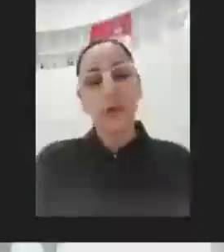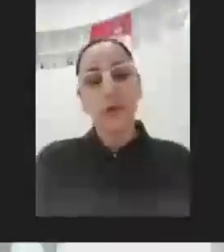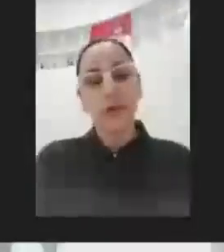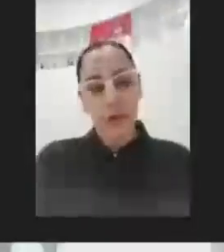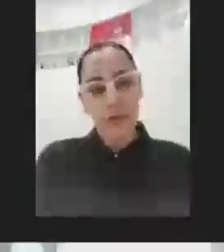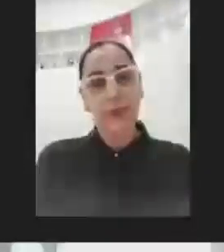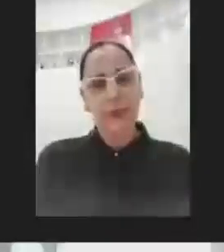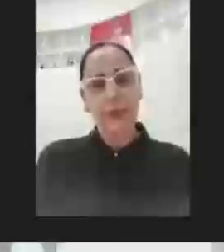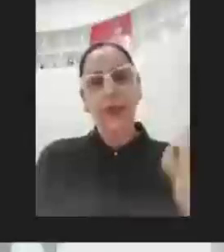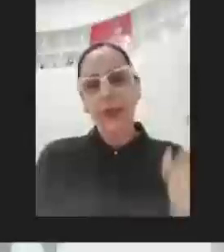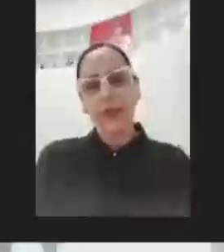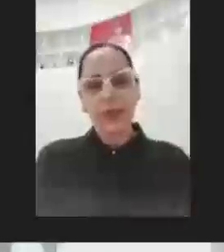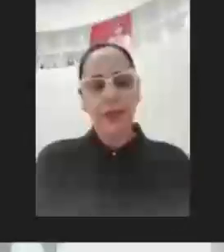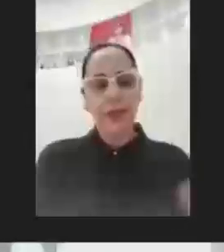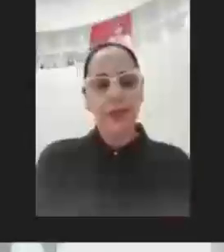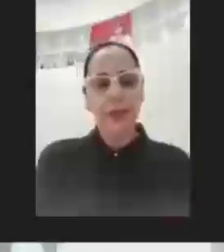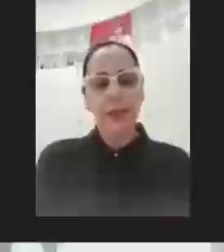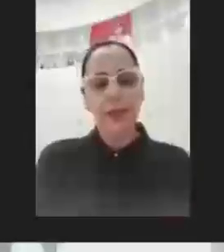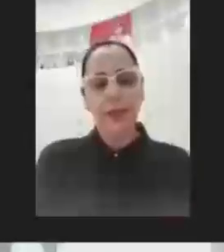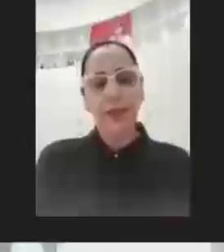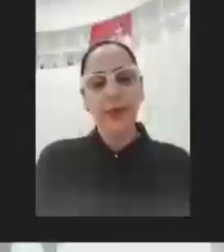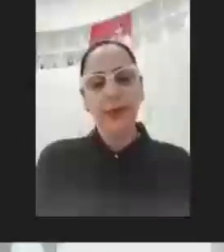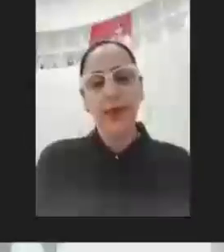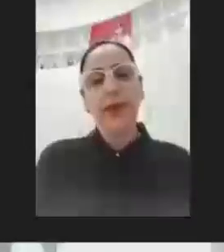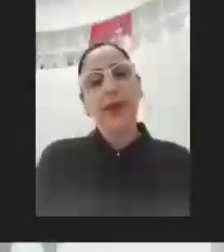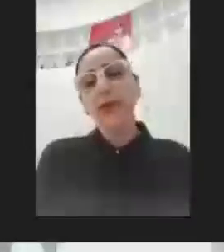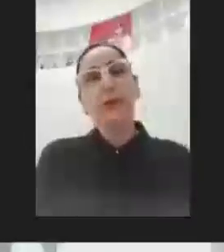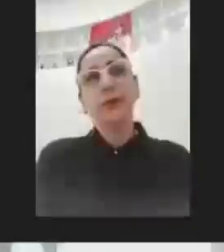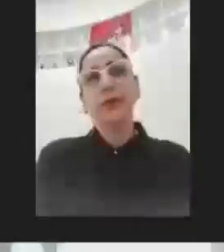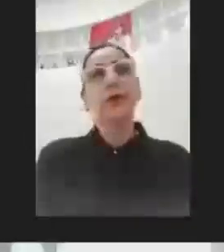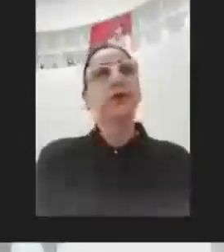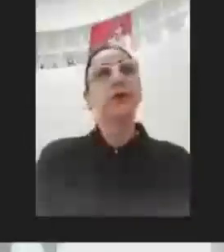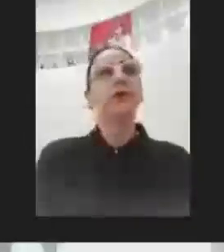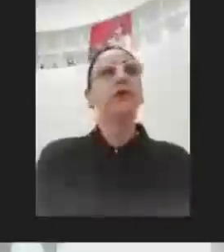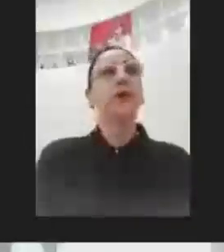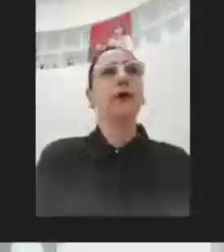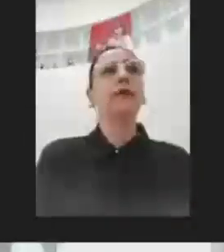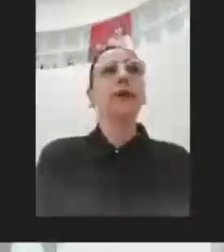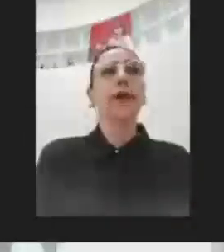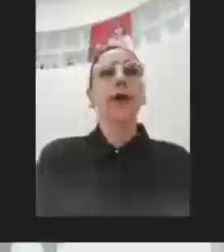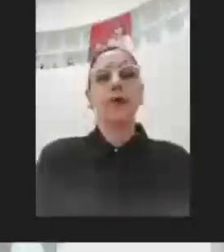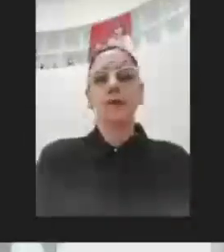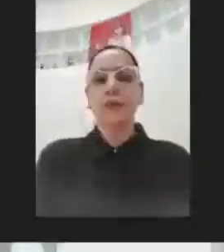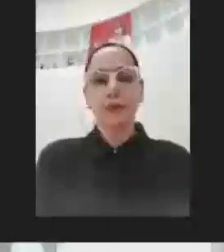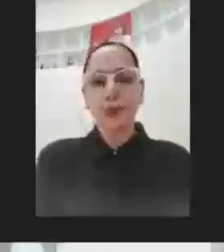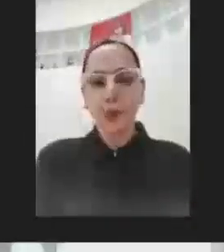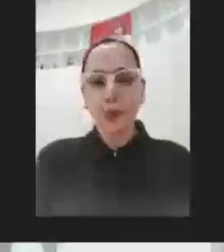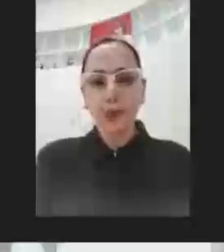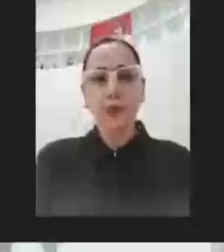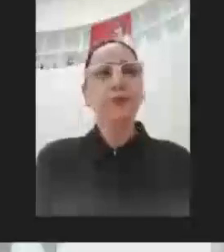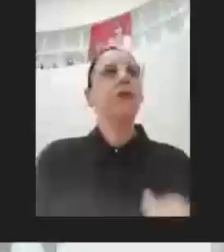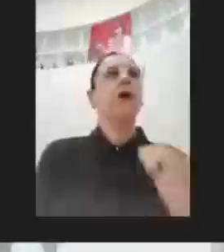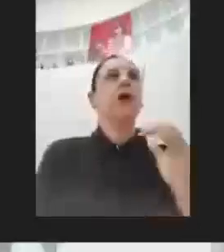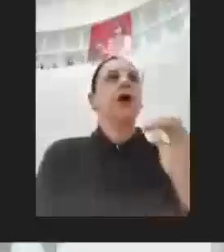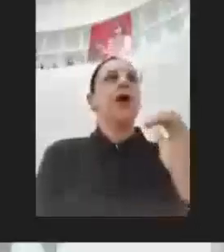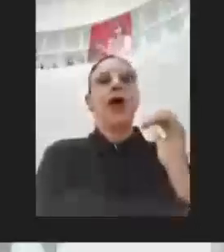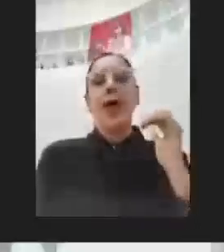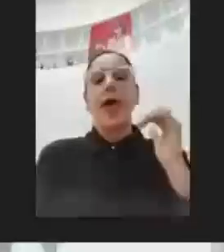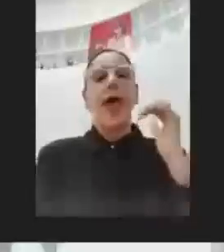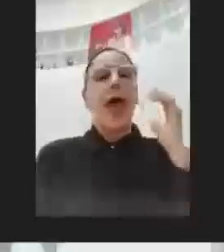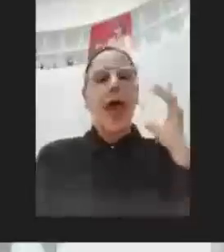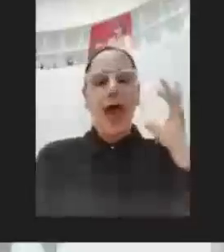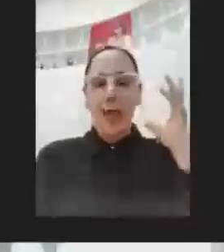um profissional pode fazer toda a diferença e estabelecer o aleitamento, né? E o que mais tem hoje, né? É as